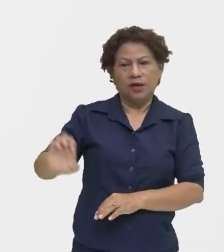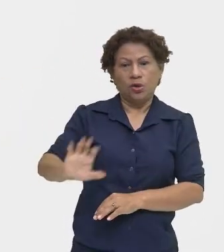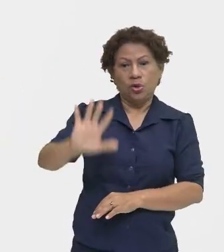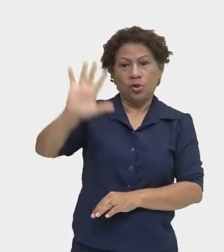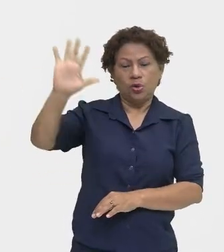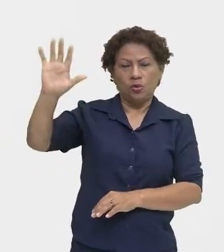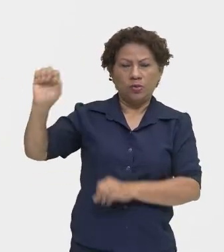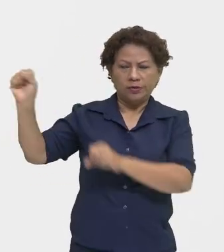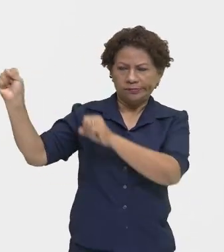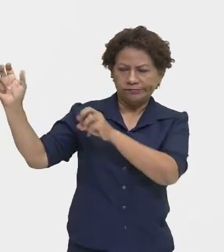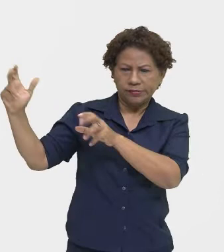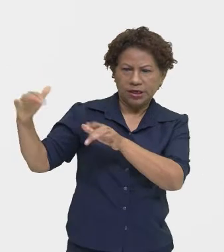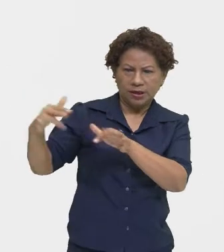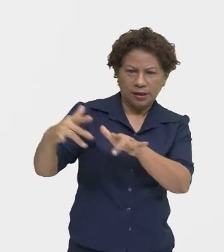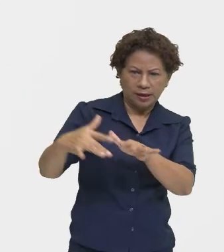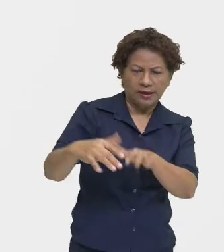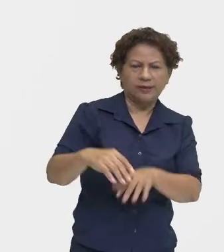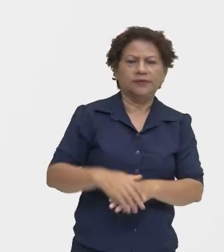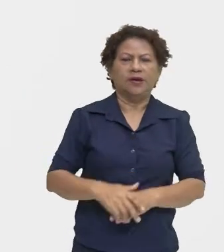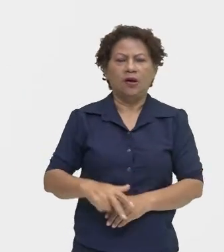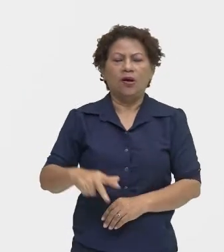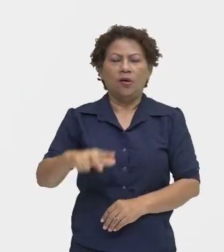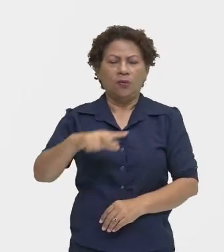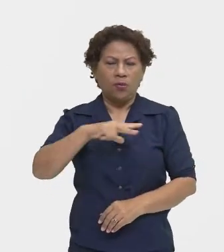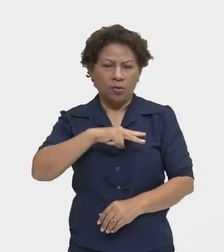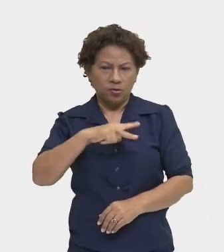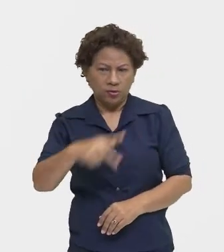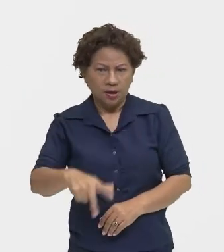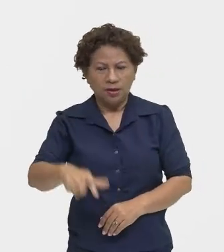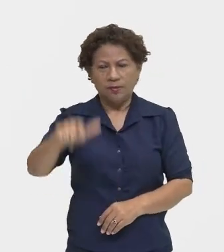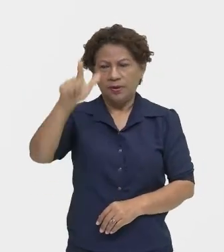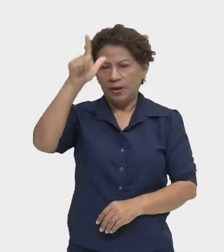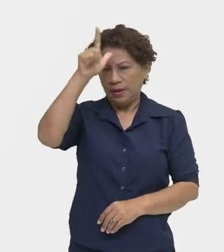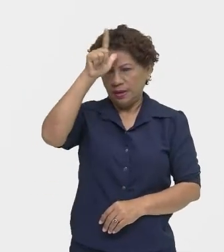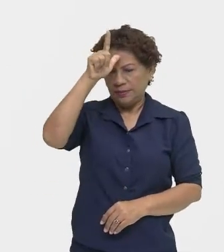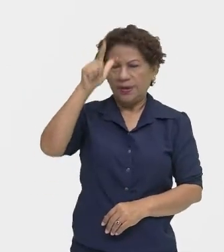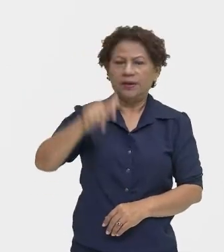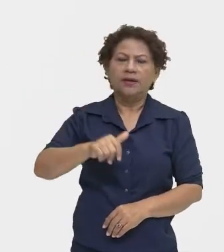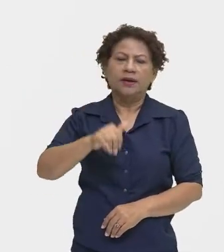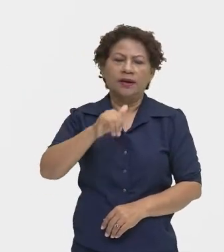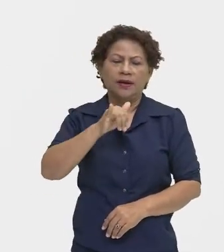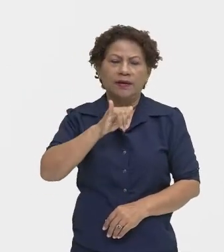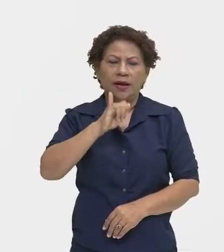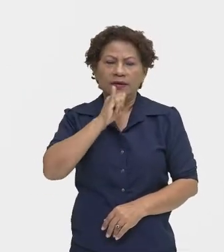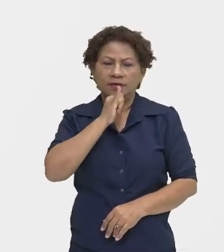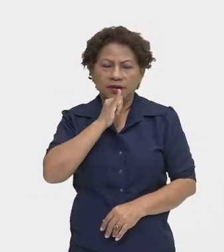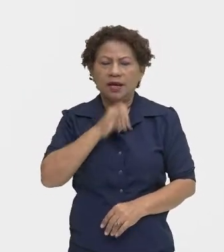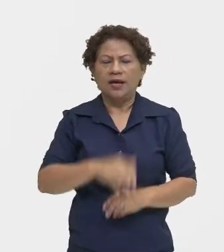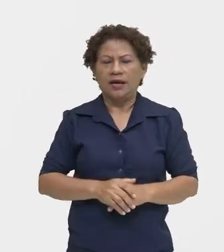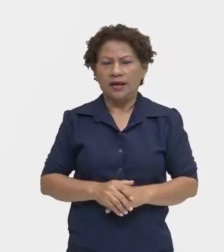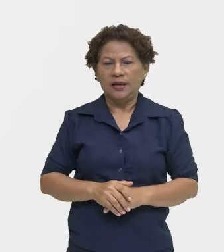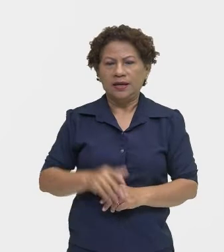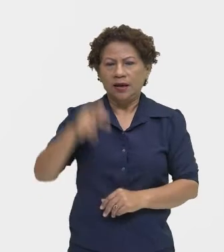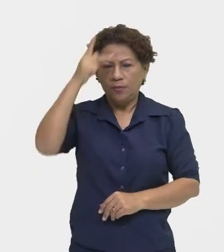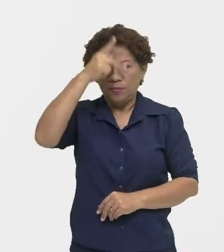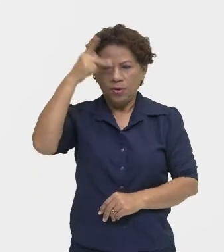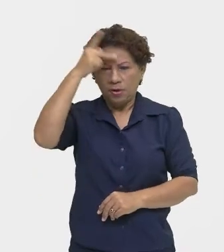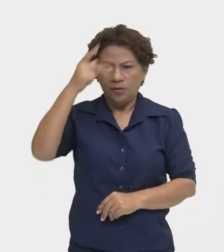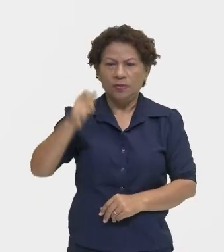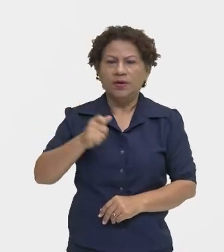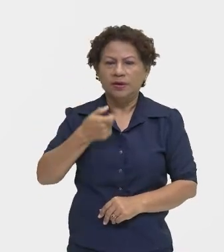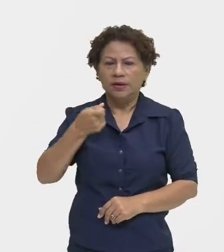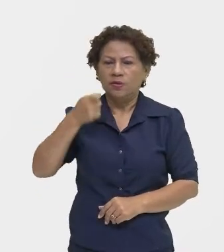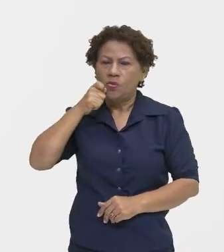países em destaque são Portugal, Alemanha, Itália, Polônia e